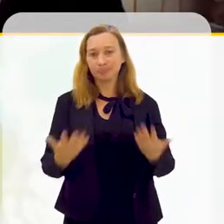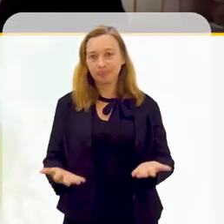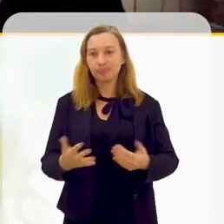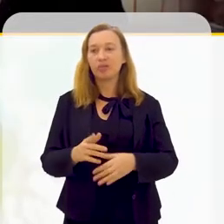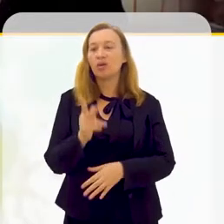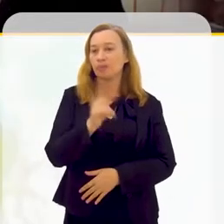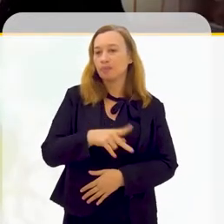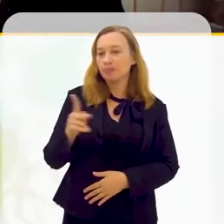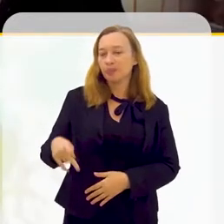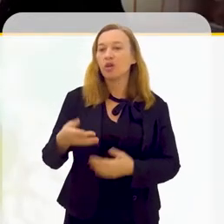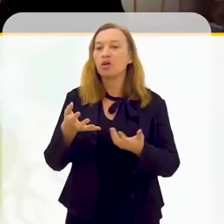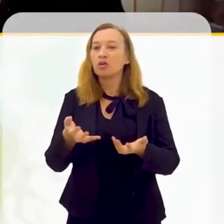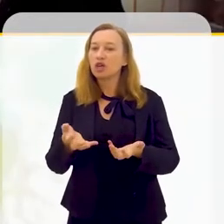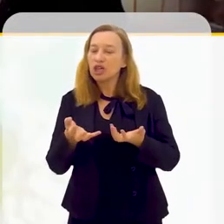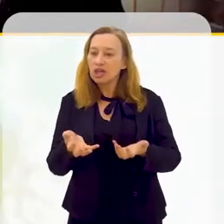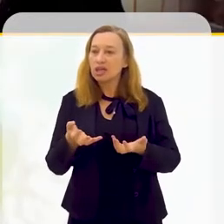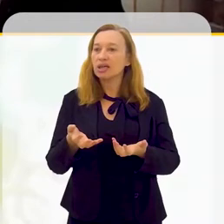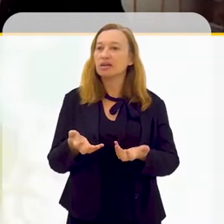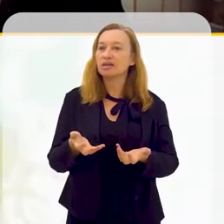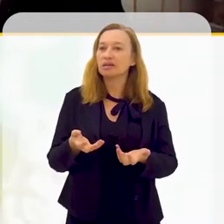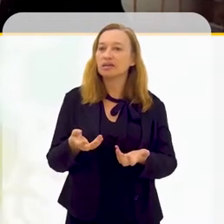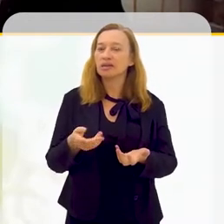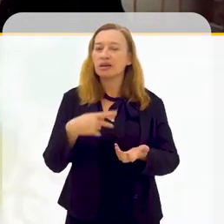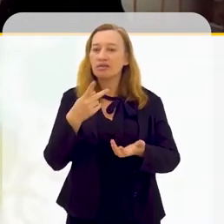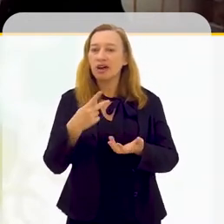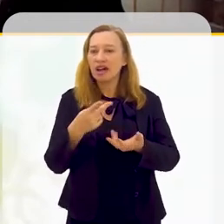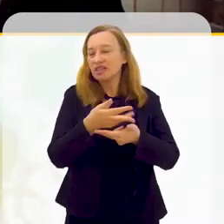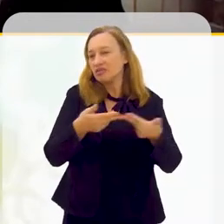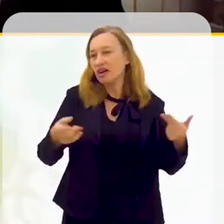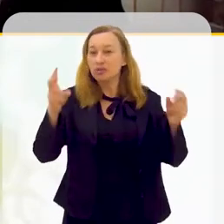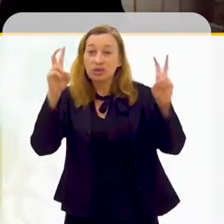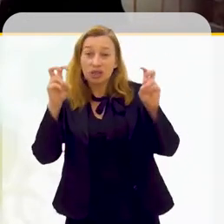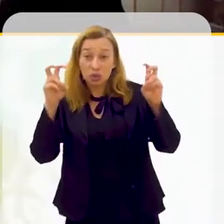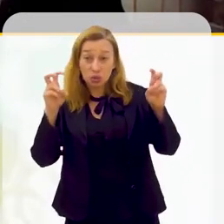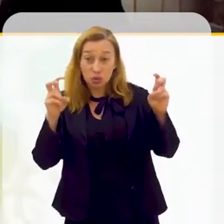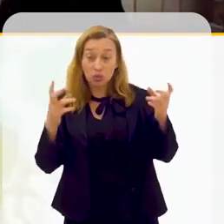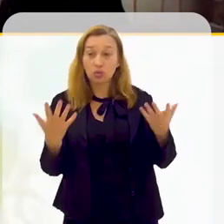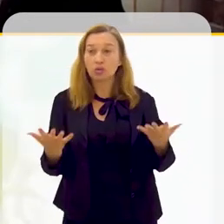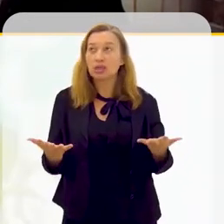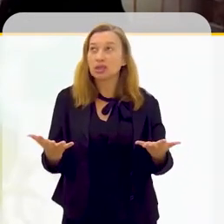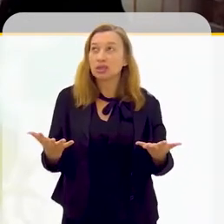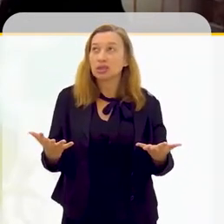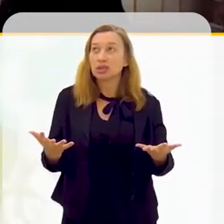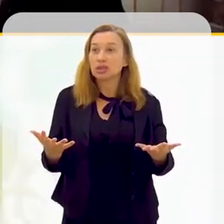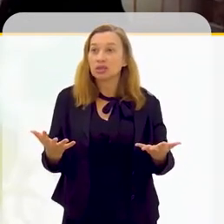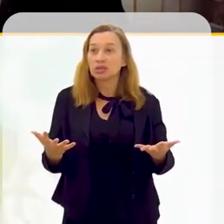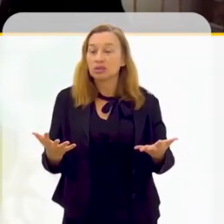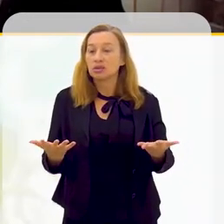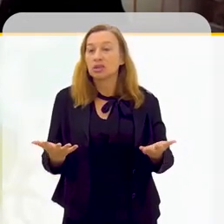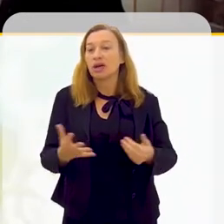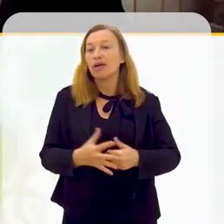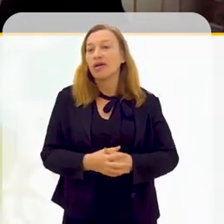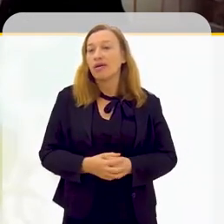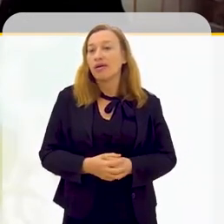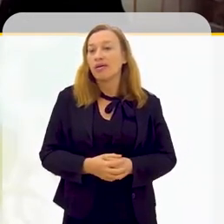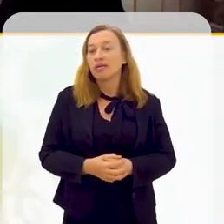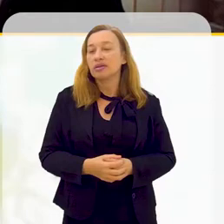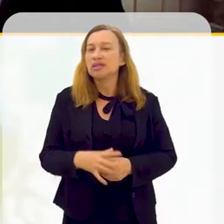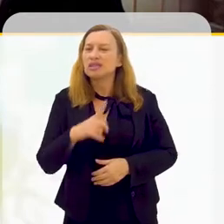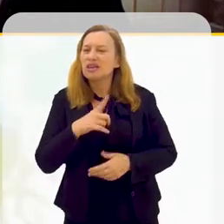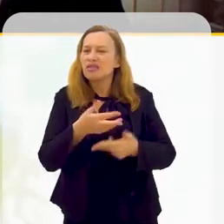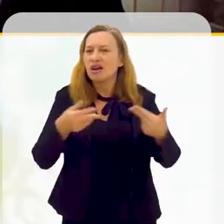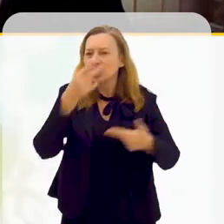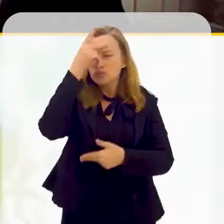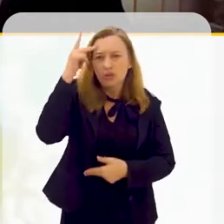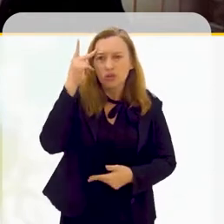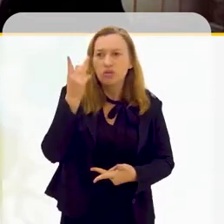então Professor uma coisa que eu queria eu queria colocar vários assuntos Mas eles estão ali super aderidos